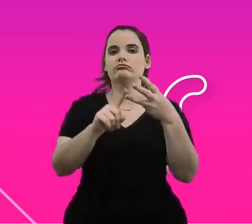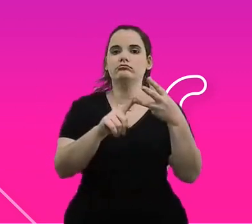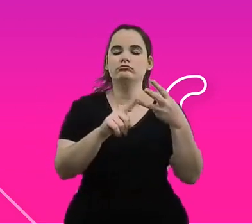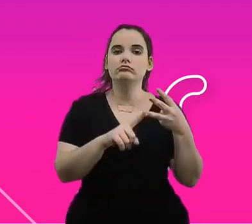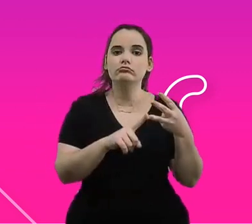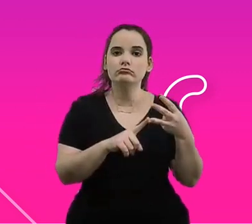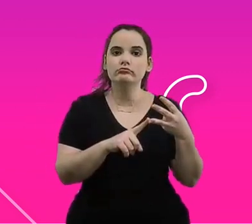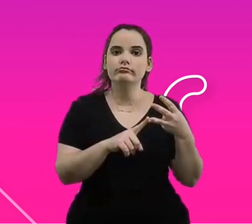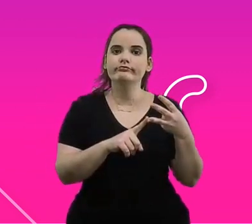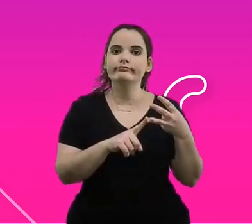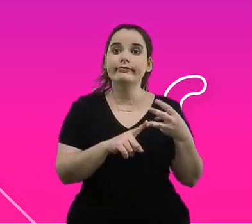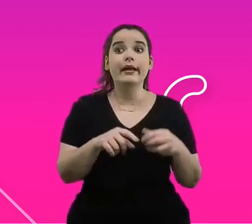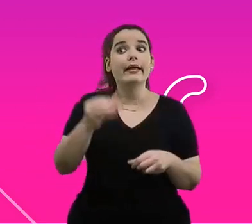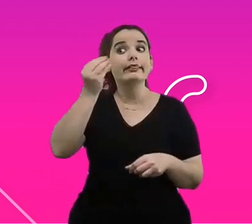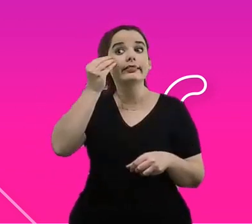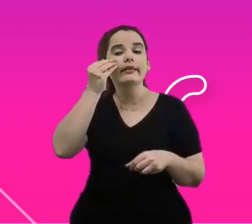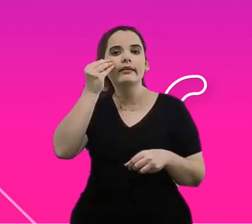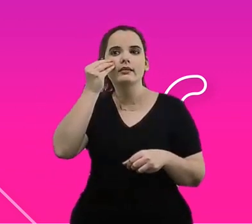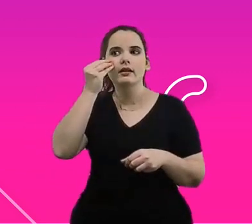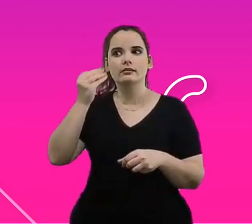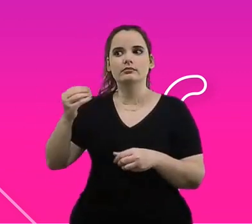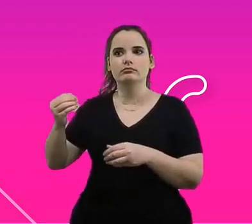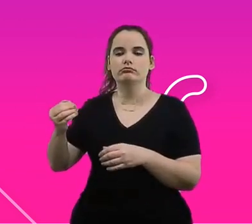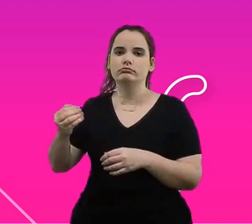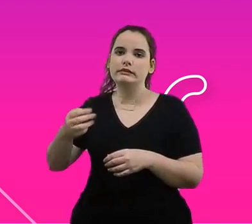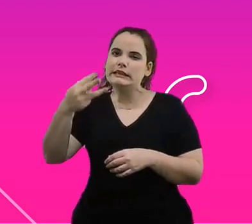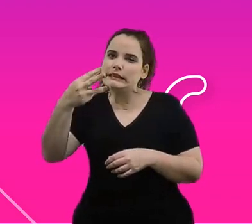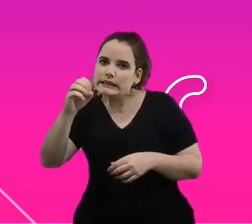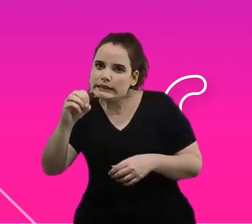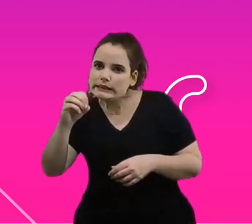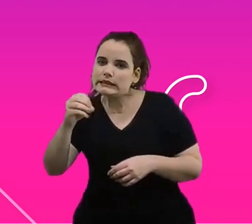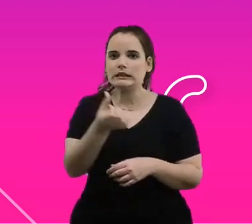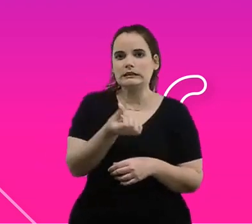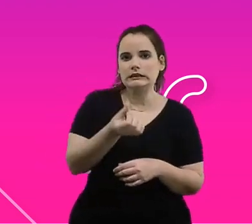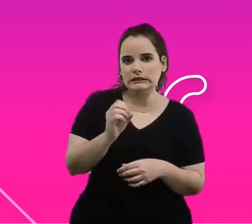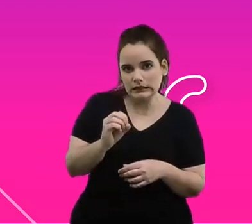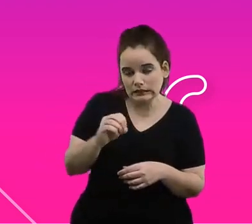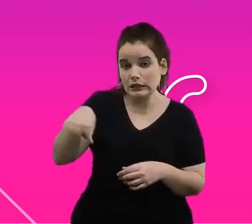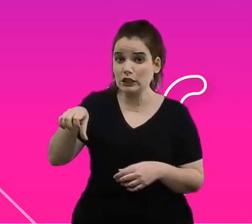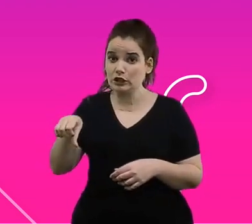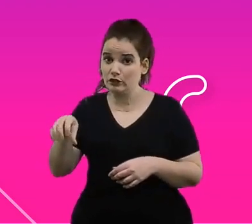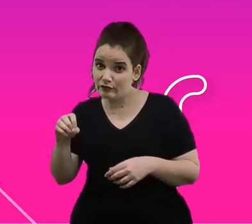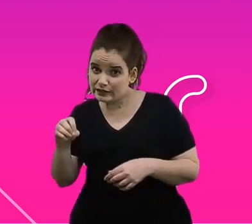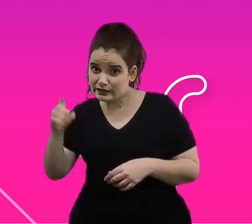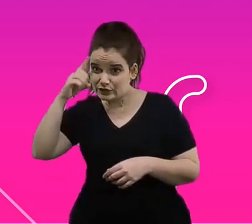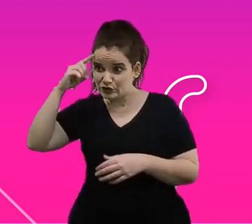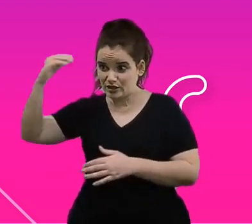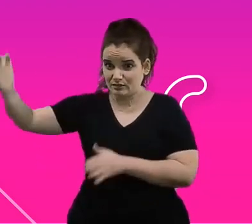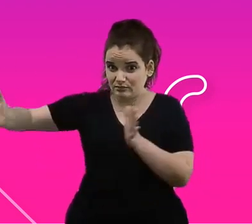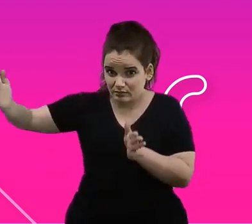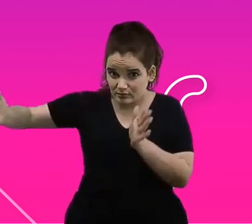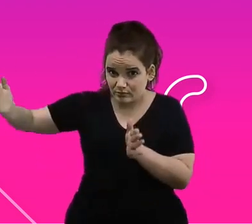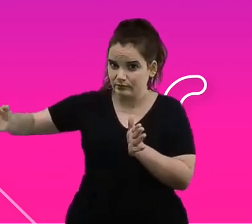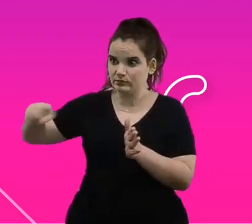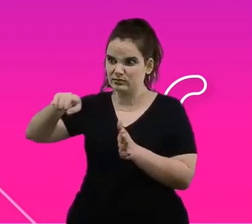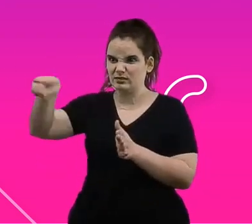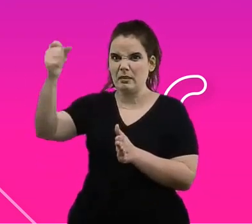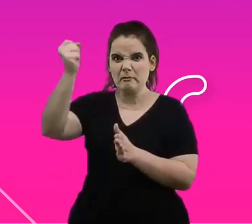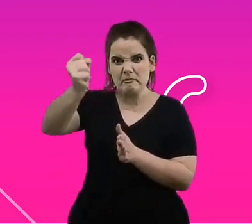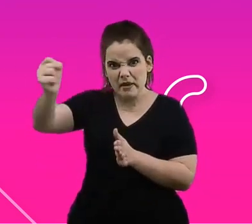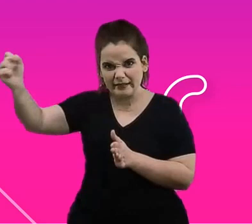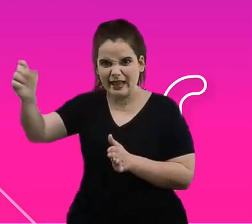que você consegue ajudar o gestor da Secretaria de Trabalho, Renda e Cidadania, alguma coisa do tipo, né, que a gente sabe que